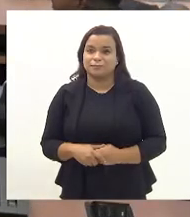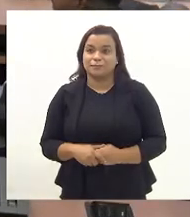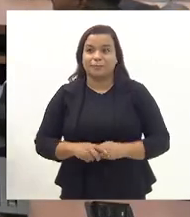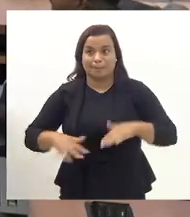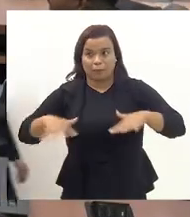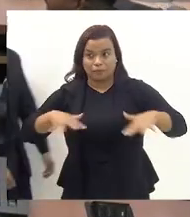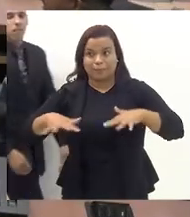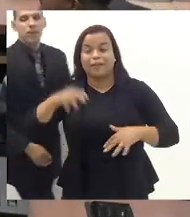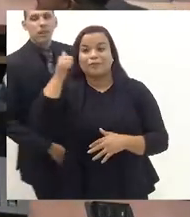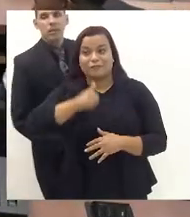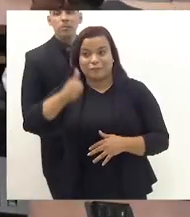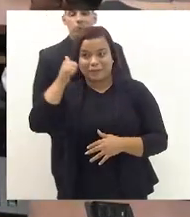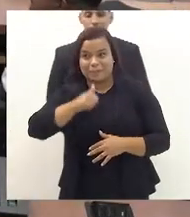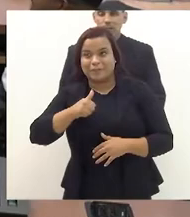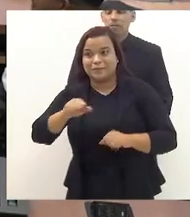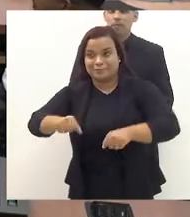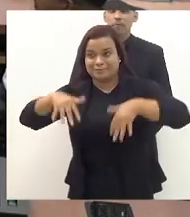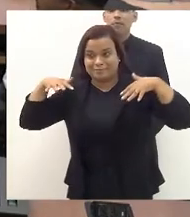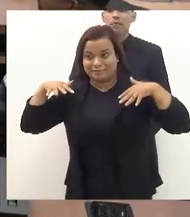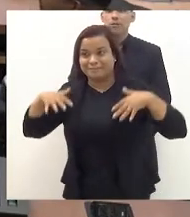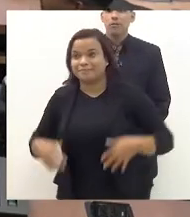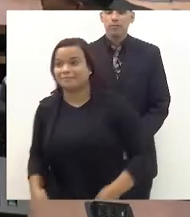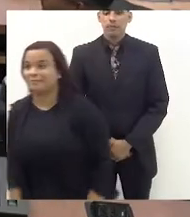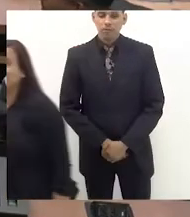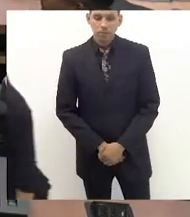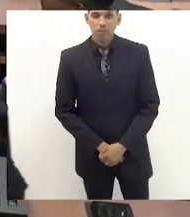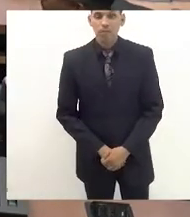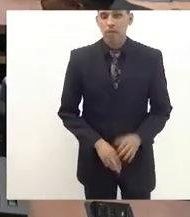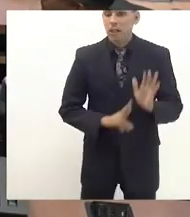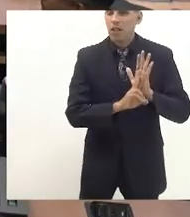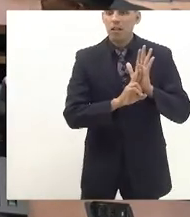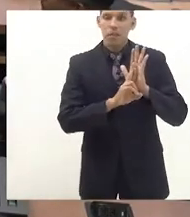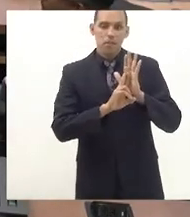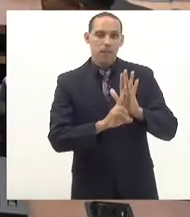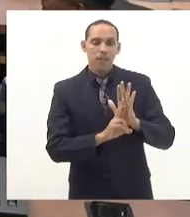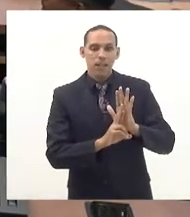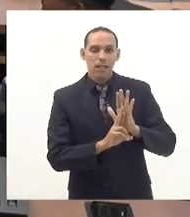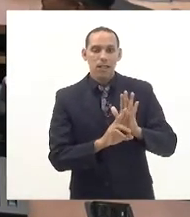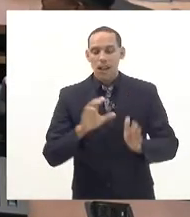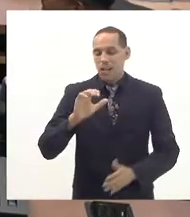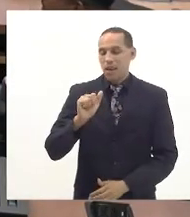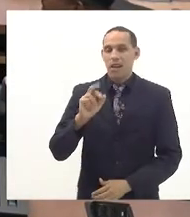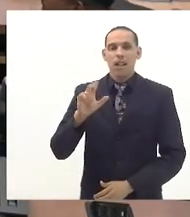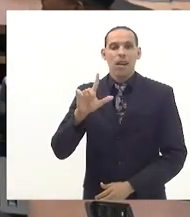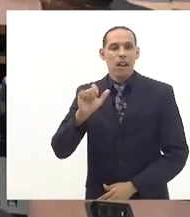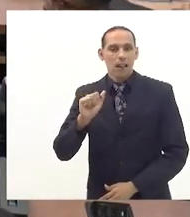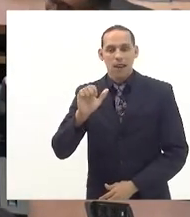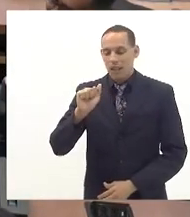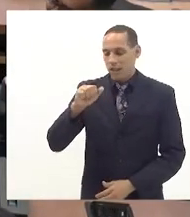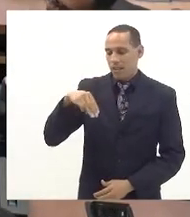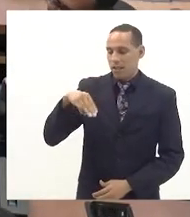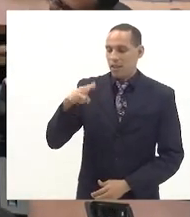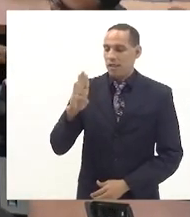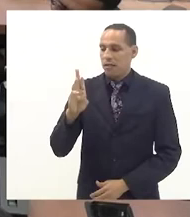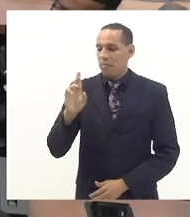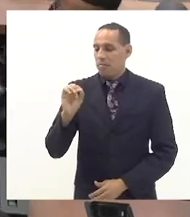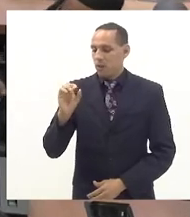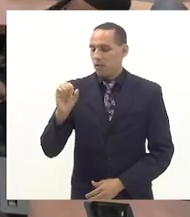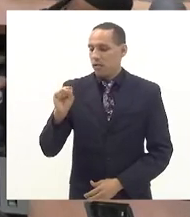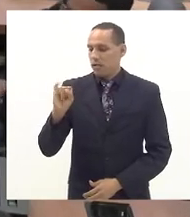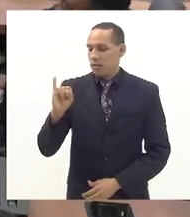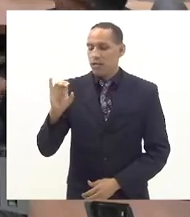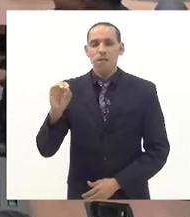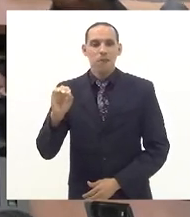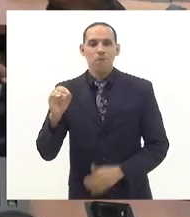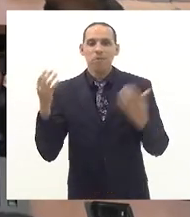Movimento Feminino de Arquibancada, representado pela Carla Ambrosio.